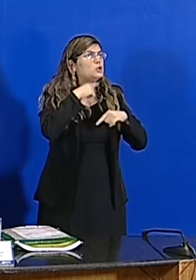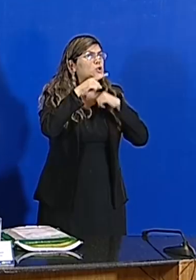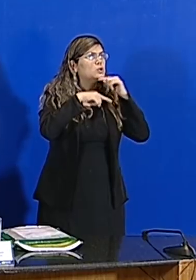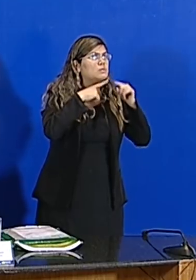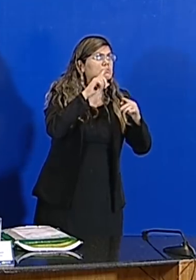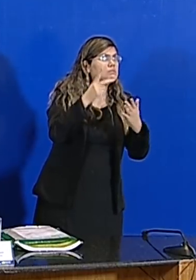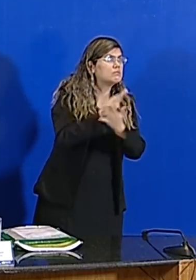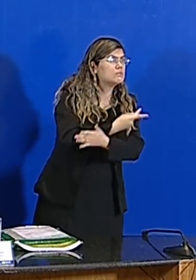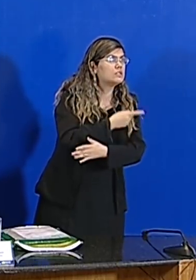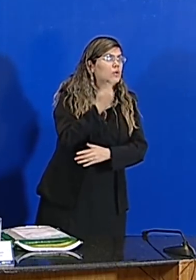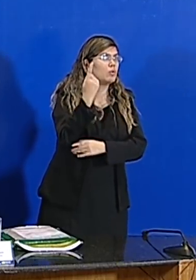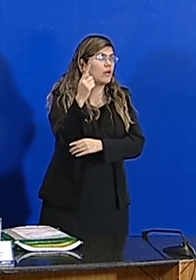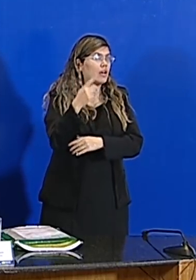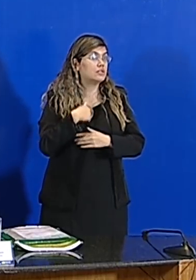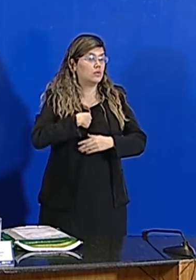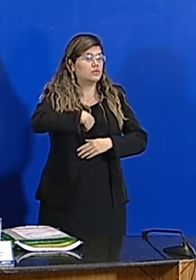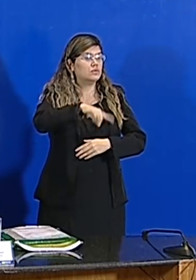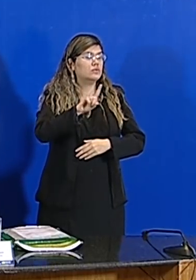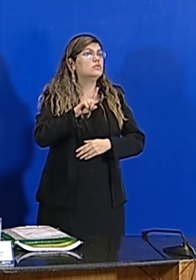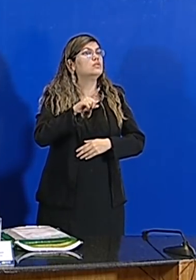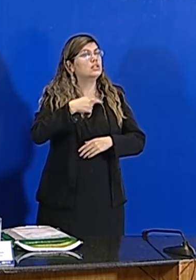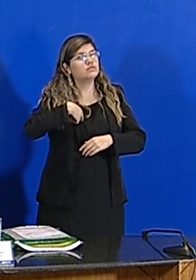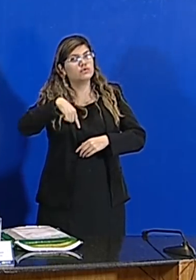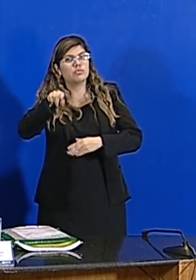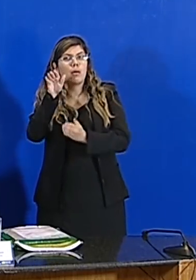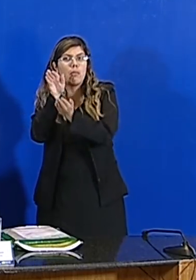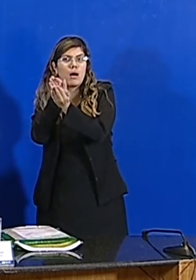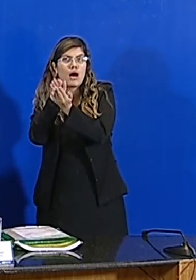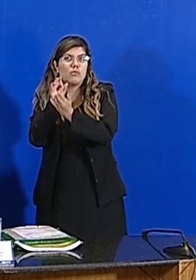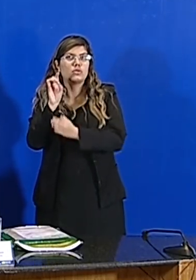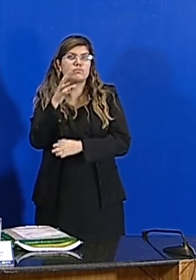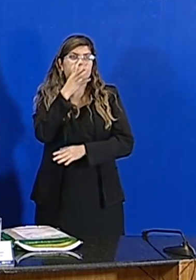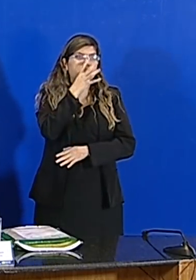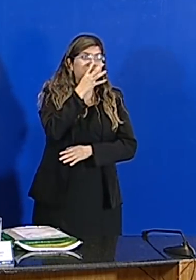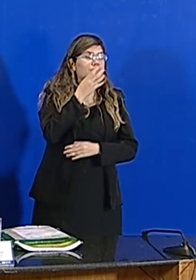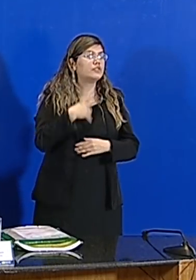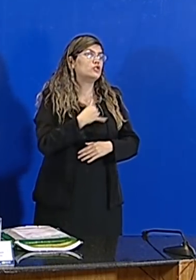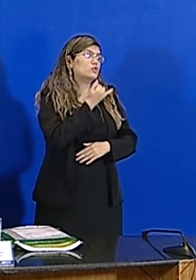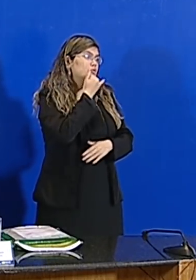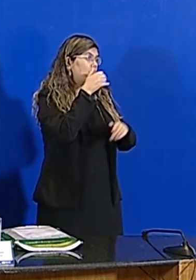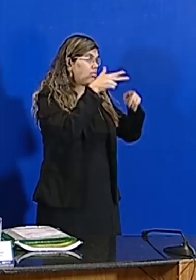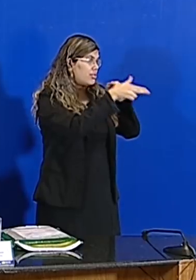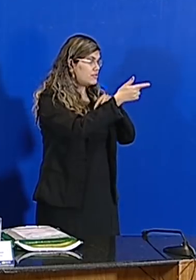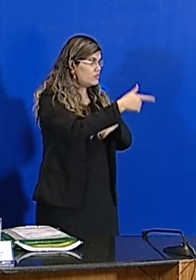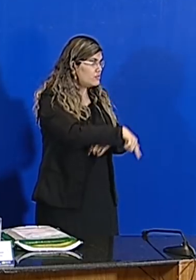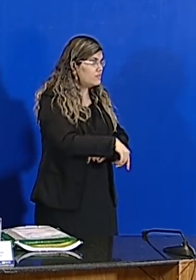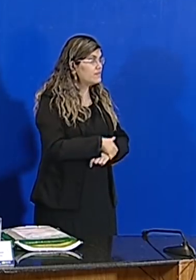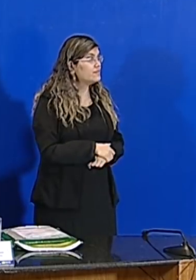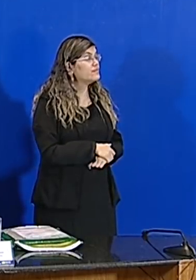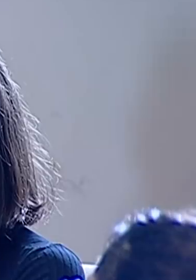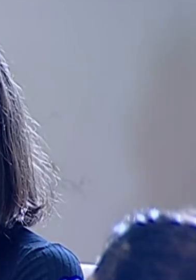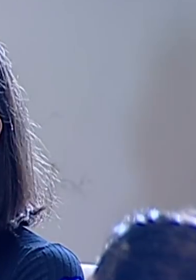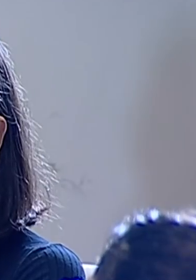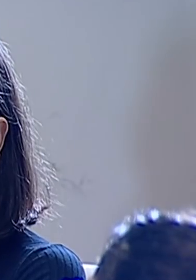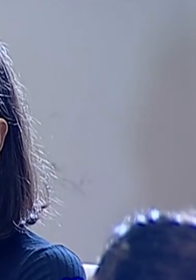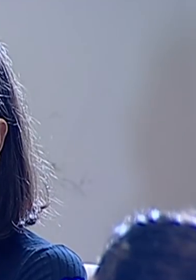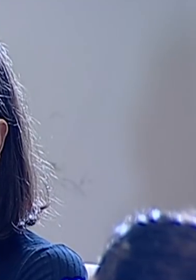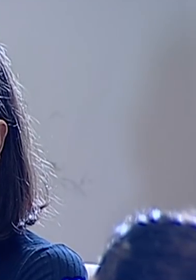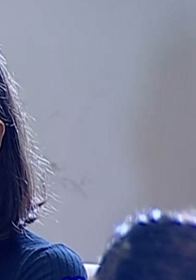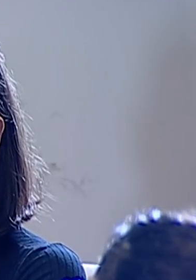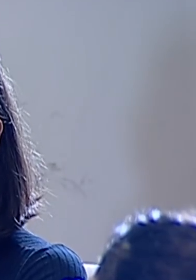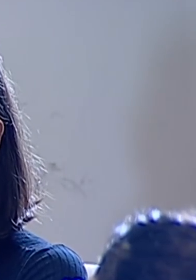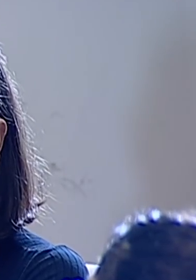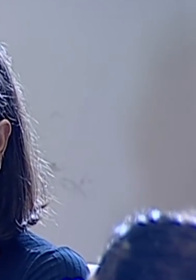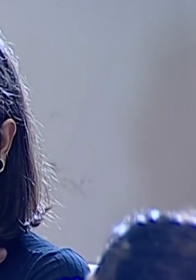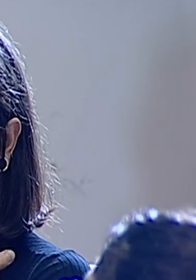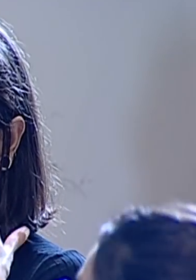o que tinha acontecido em Goiás. Fui para Palma só para verificar. Pois não, desculpa, te interrompi de novo. Imagina. Ministro, voltando à questão